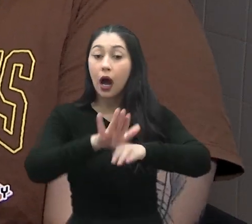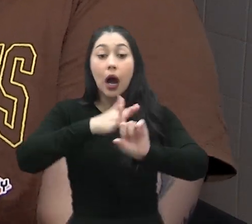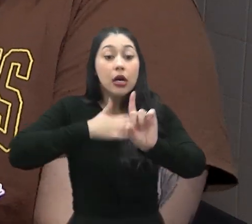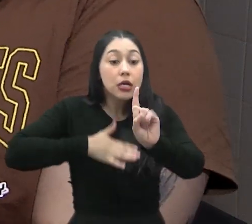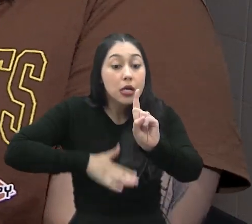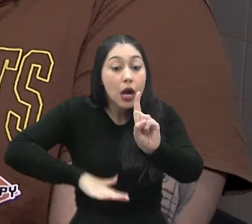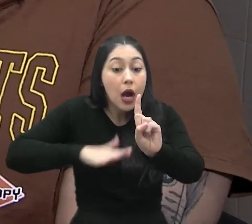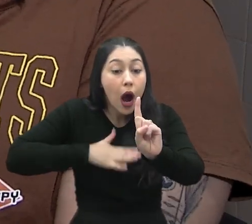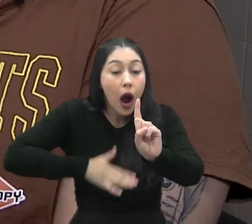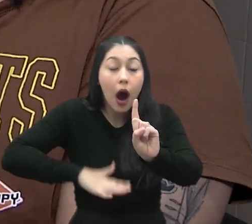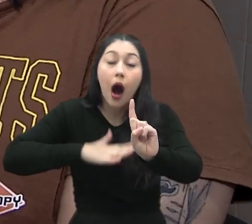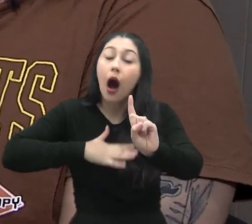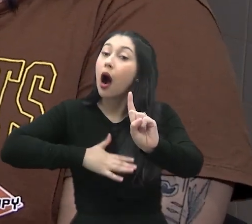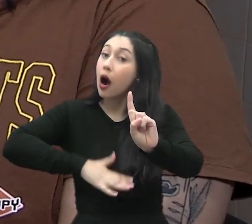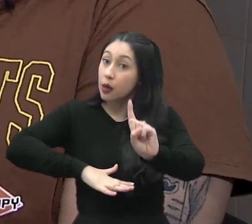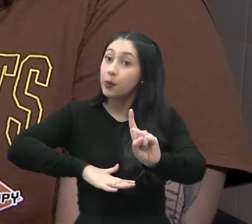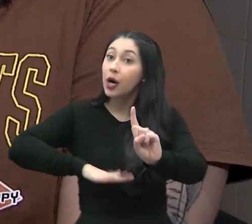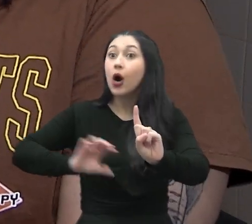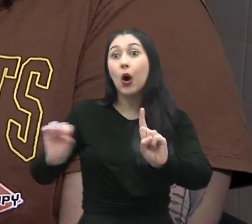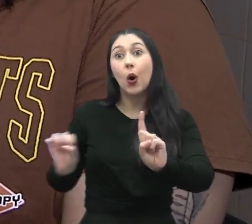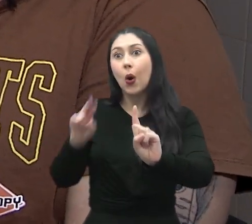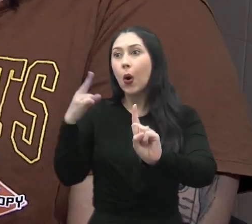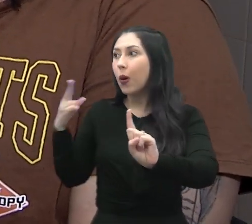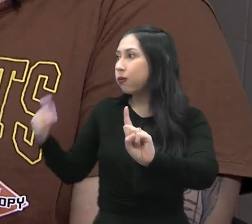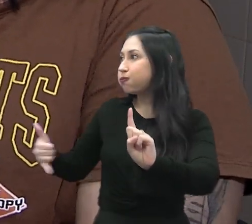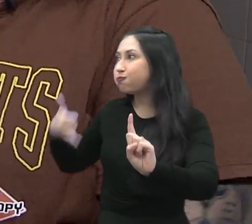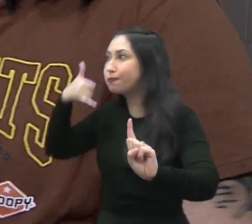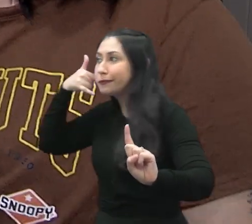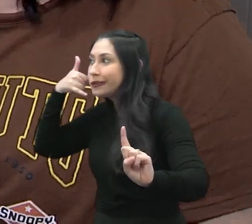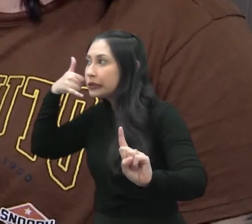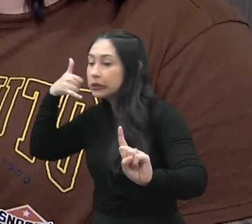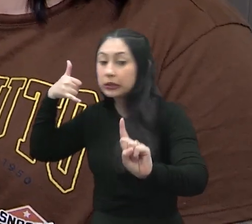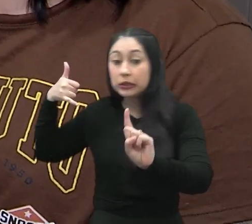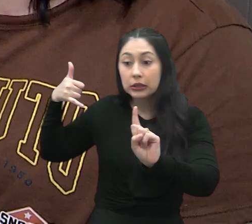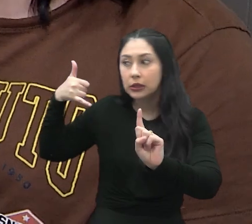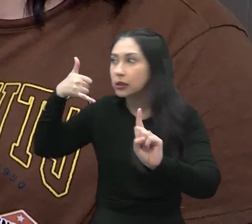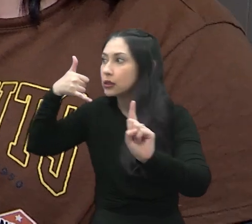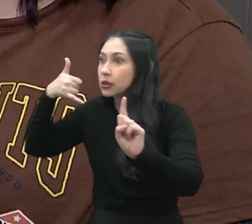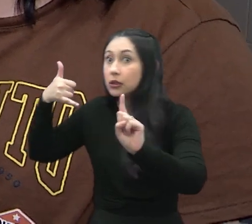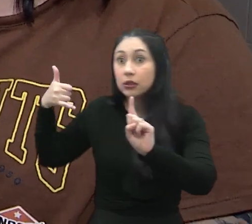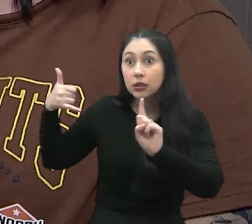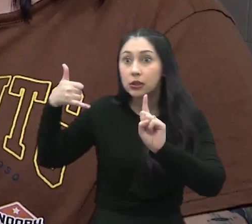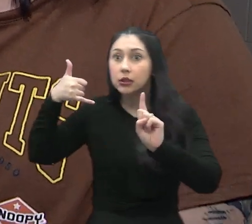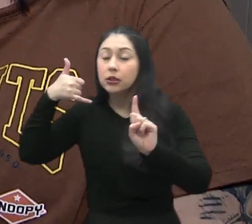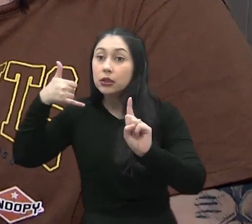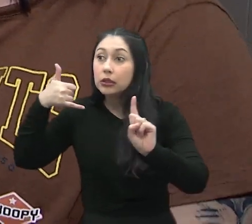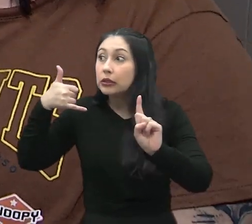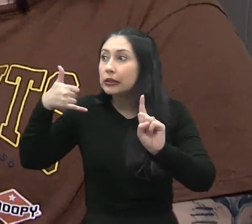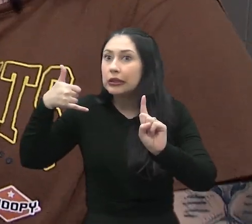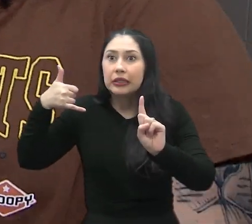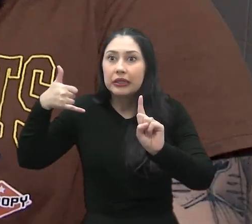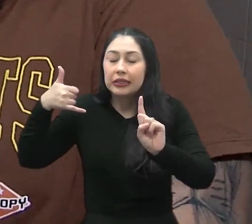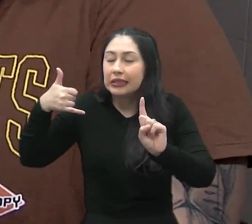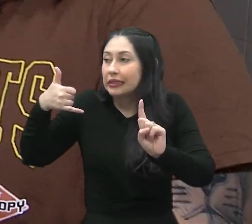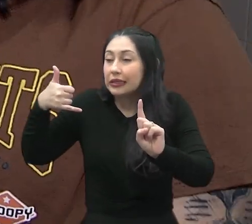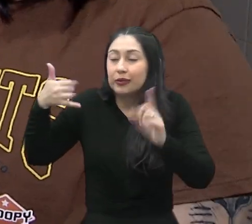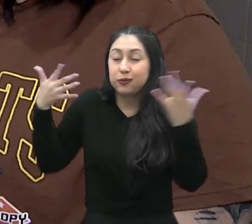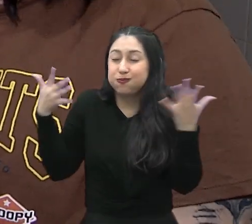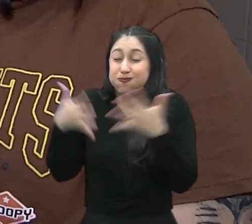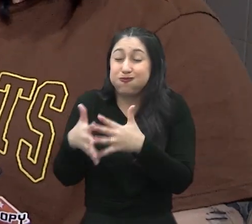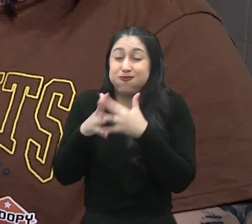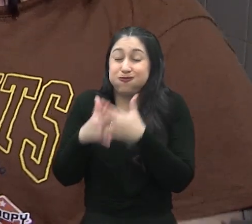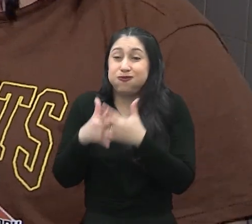né? Vai acudir a criança que está, né, no momento, ou a gente vai ligar para alguém, entendeu? Então, assim, fica uma